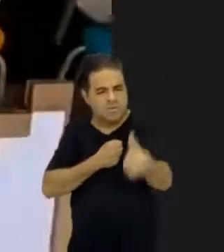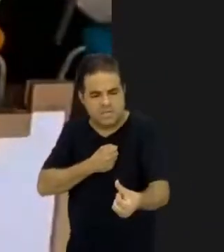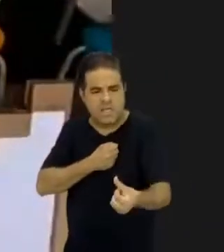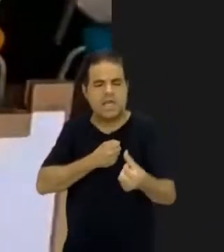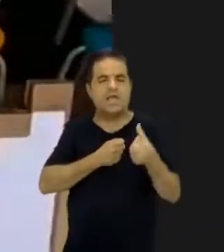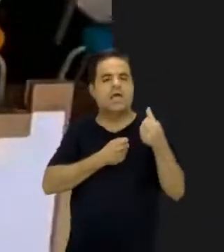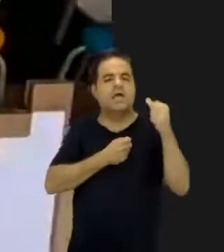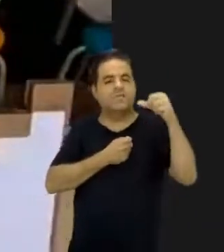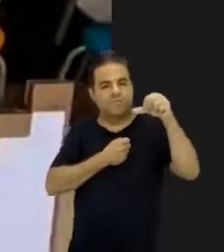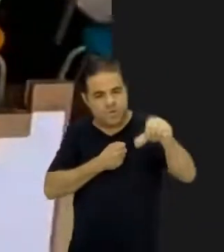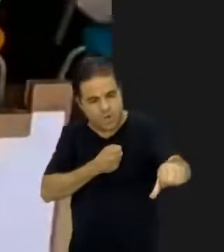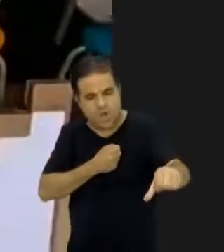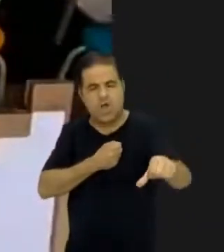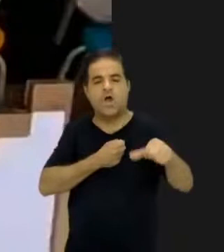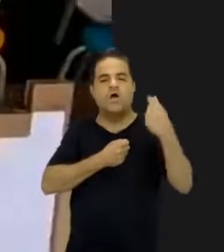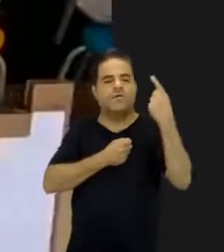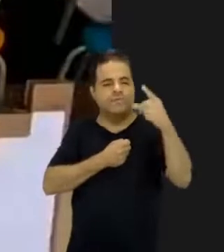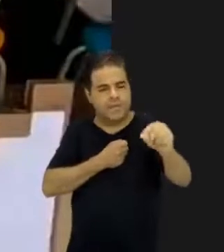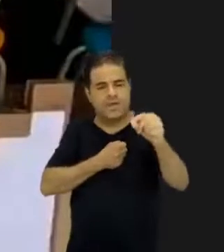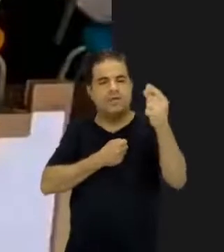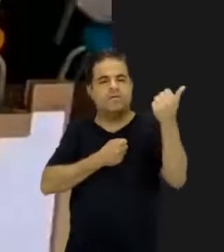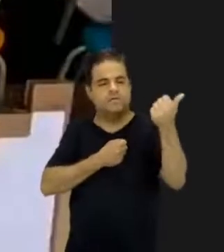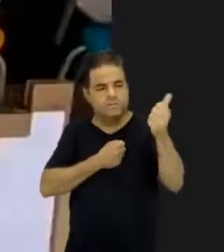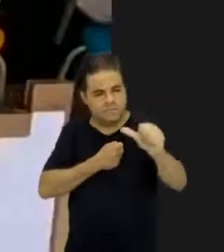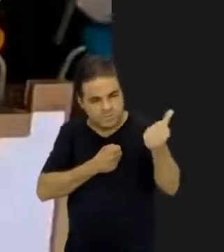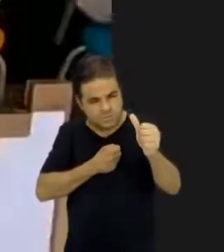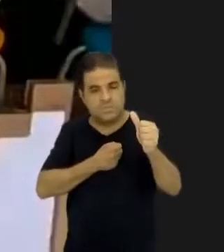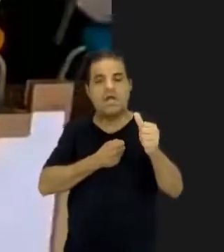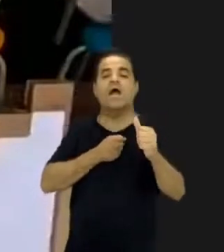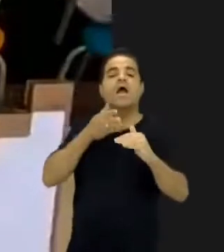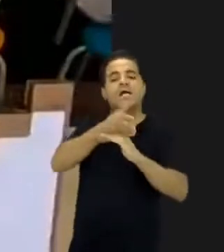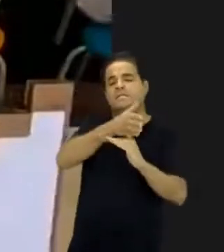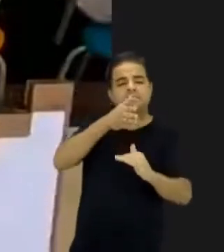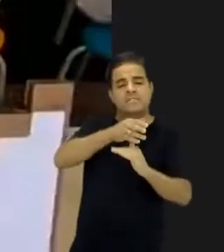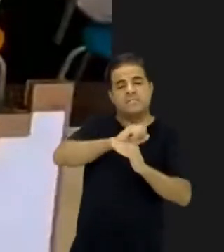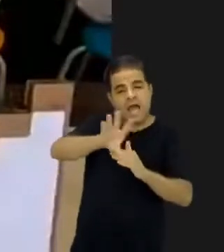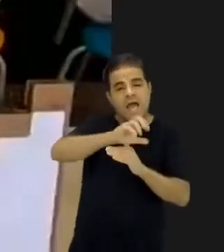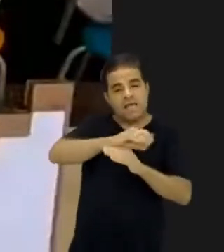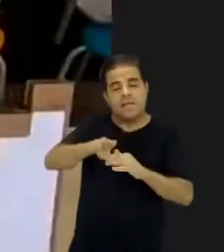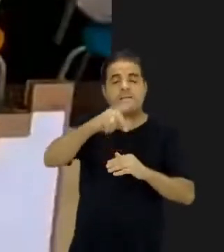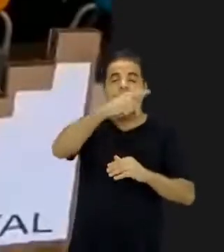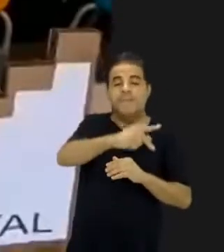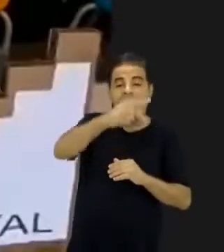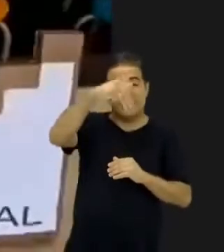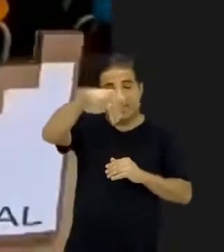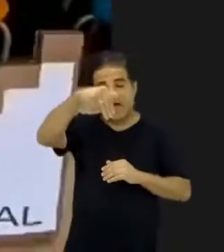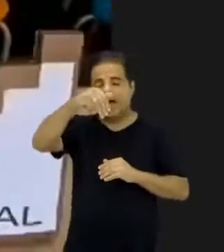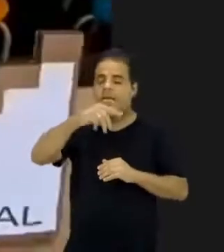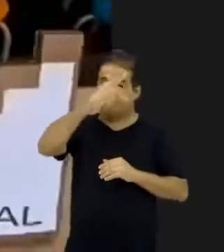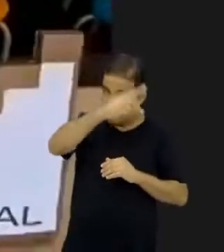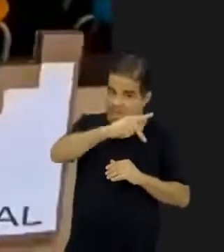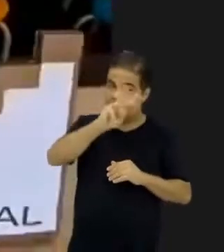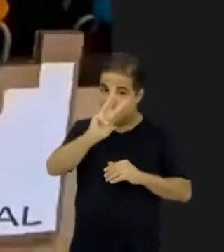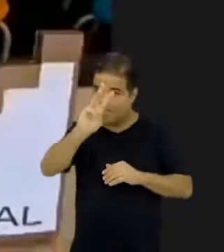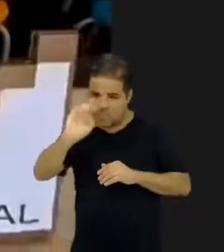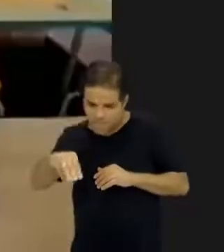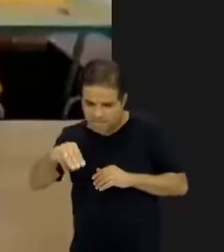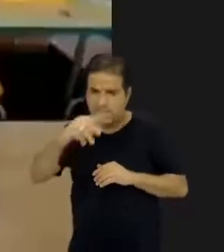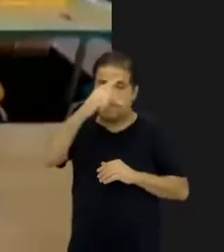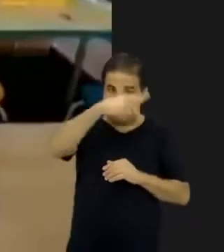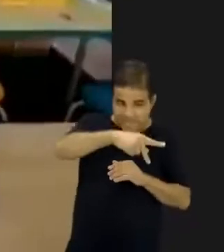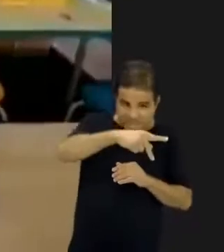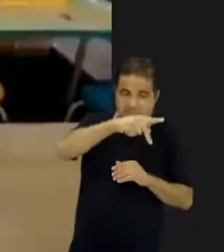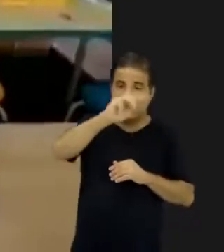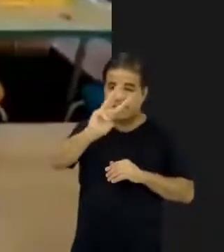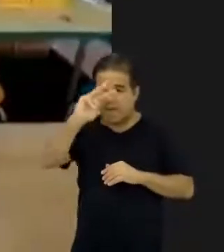6, no 9, no 10, no 11. Essas saídas são chamadas PWM. O que significa PWM? Vou fazer aqui